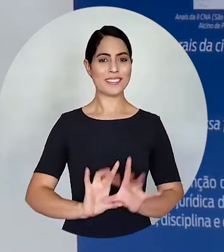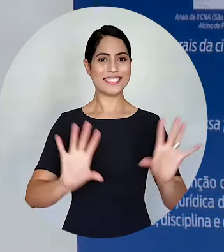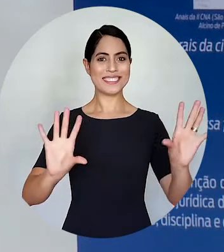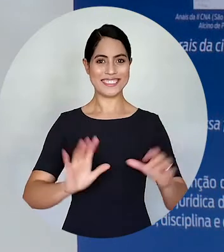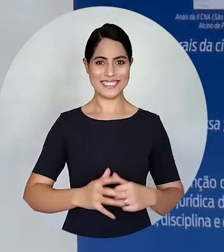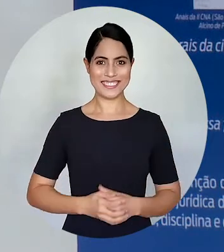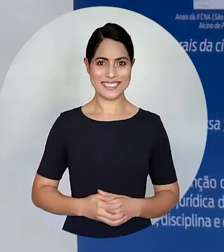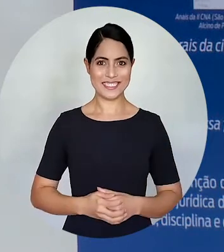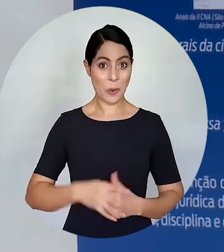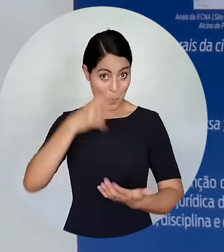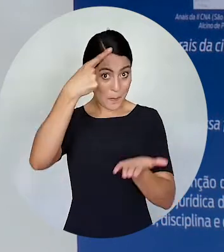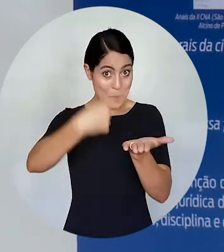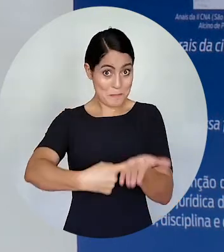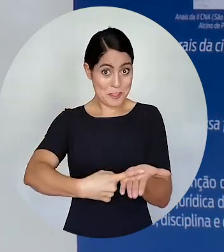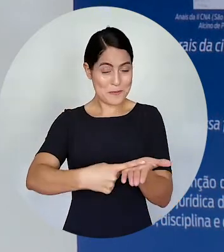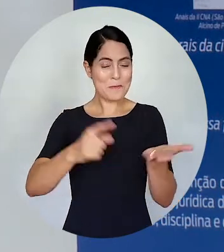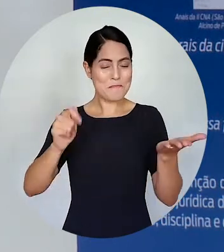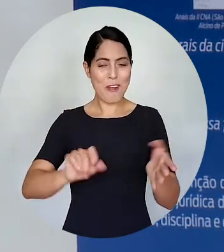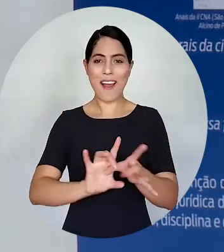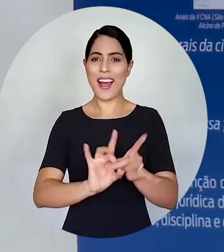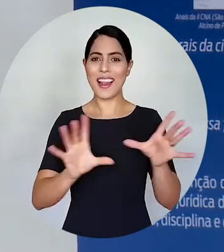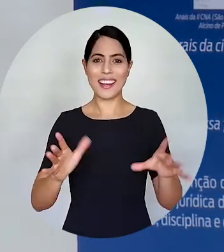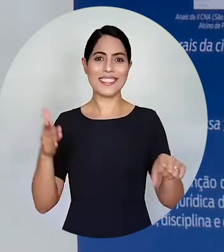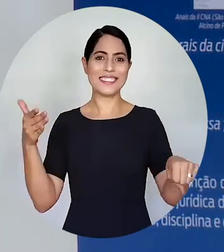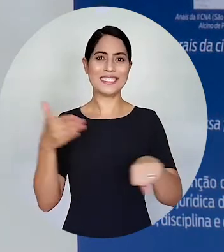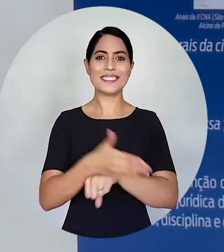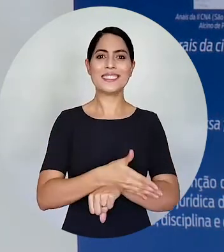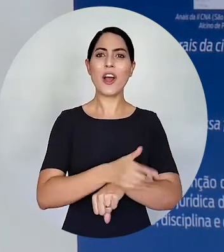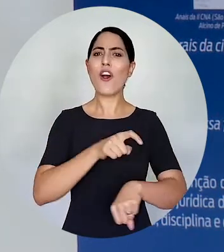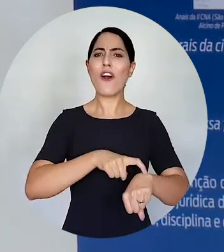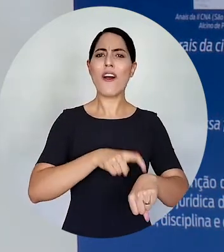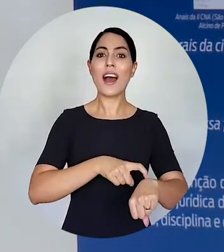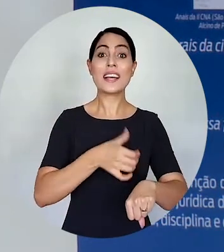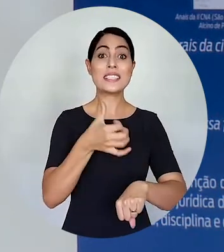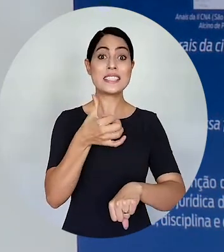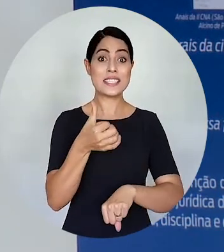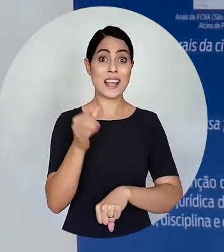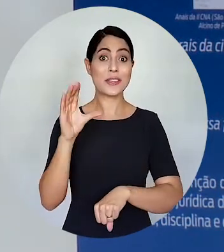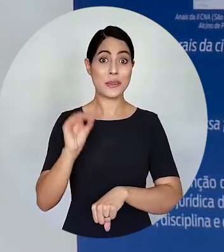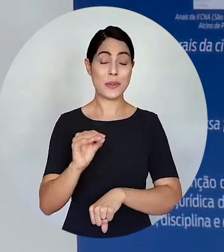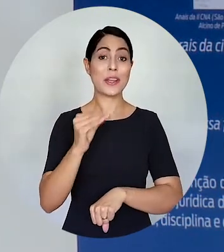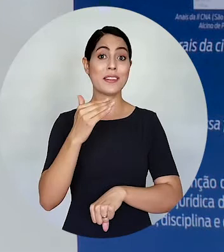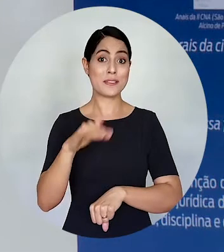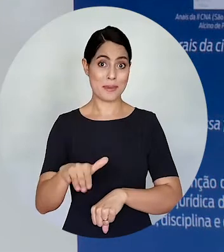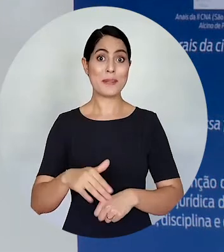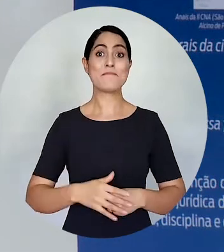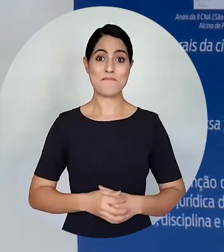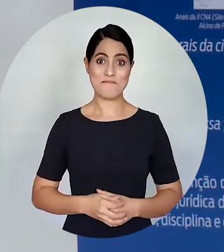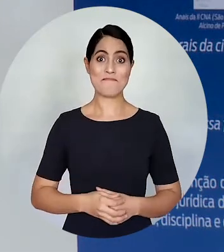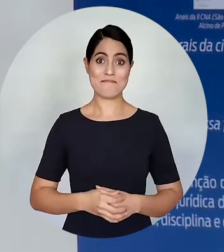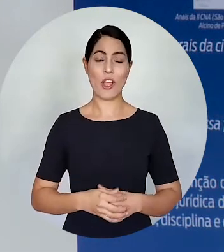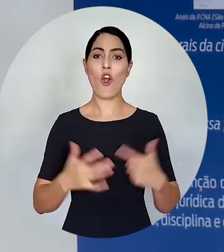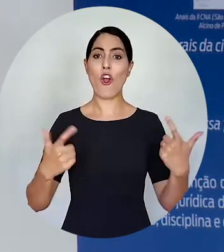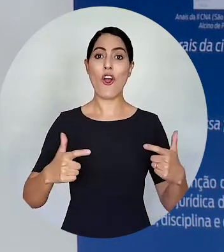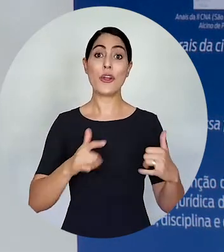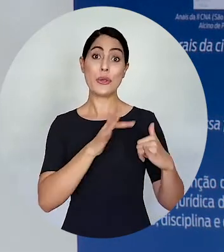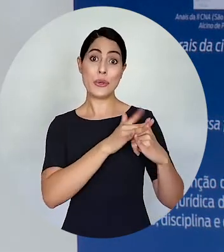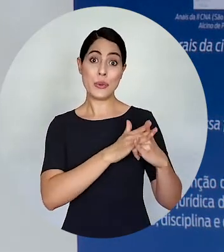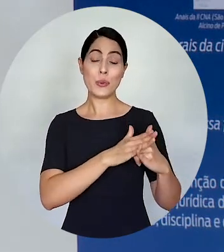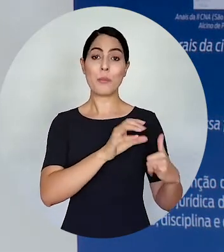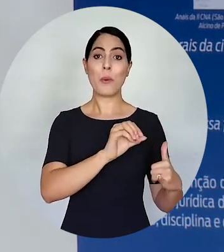este compromisso aí na sua agenda, a partir de 6h30 da noite, no YouTube da OAB Nacional. Um momento